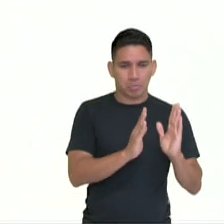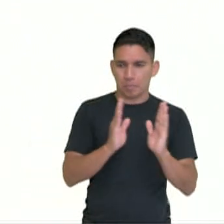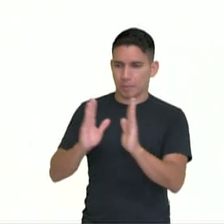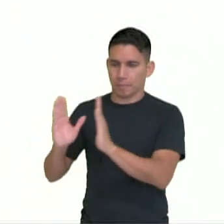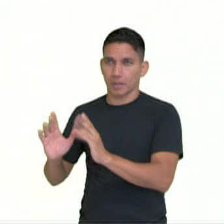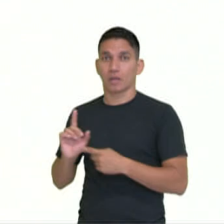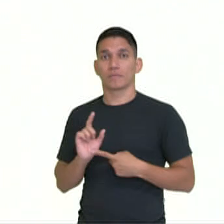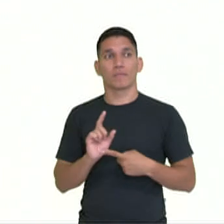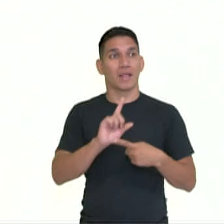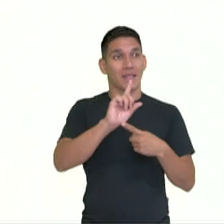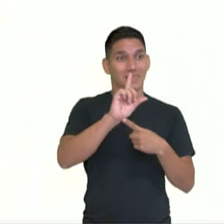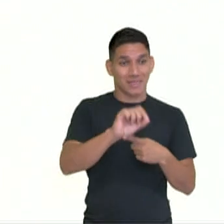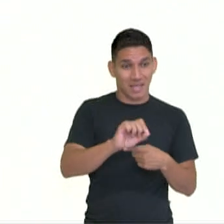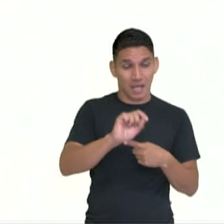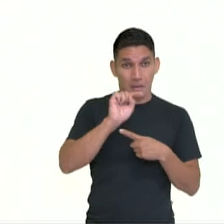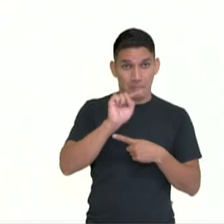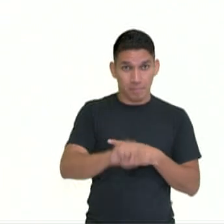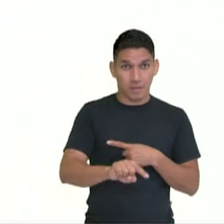vezes